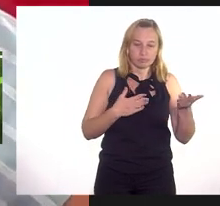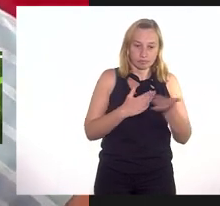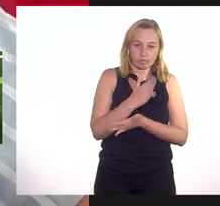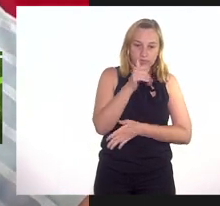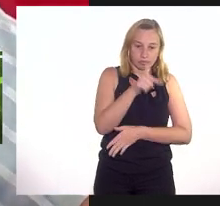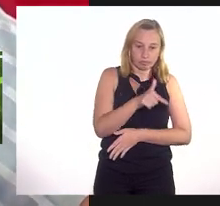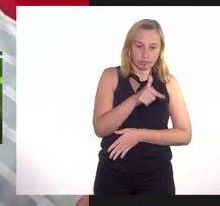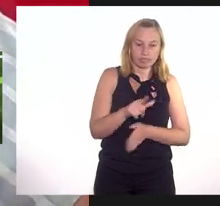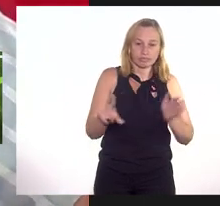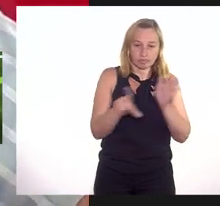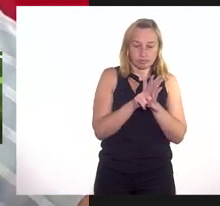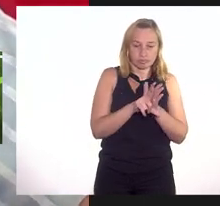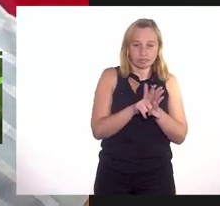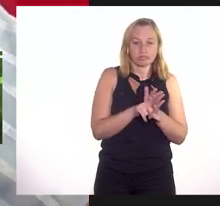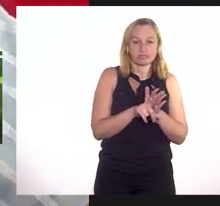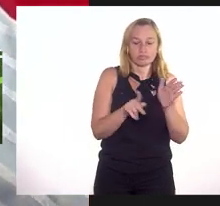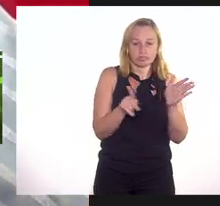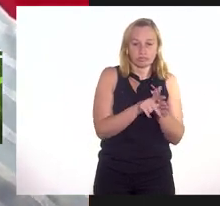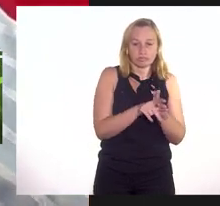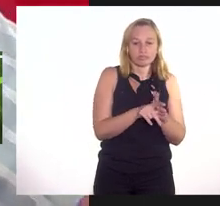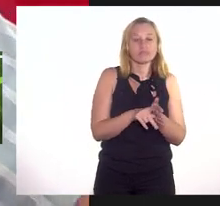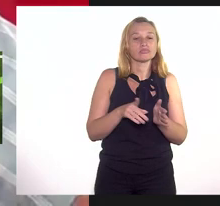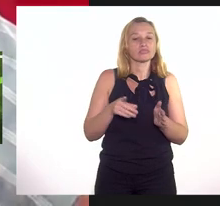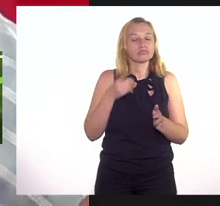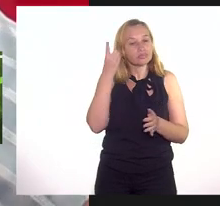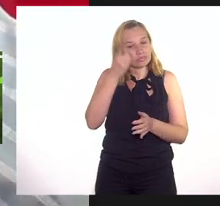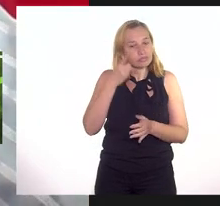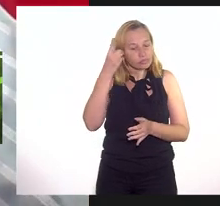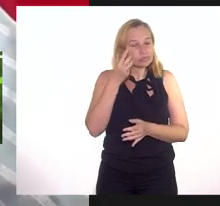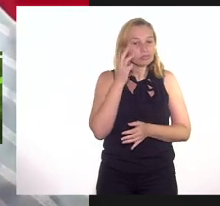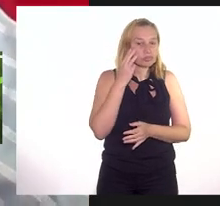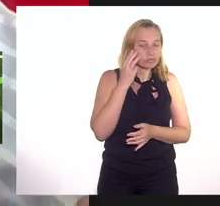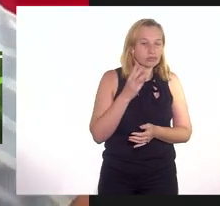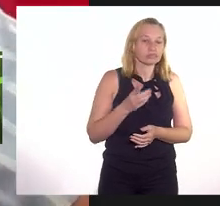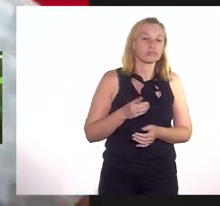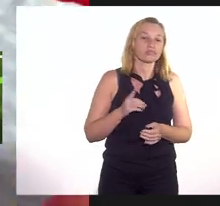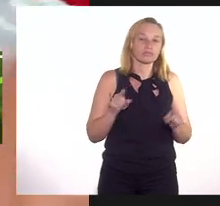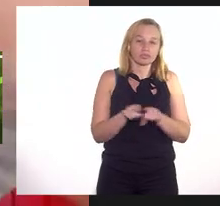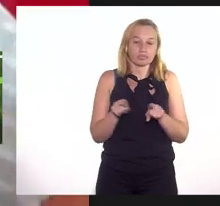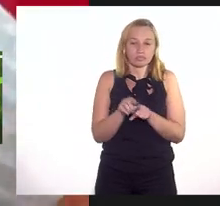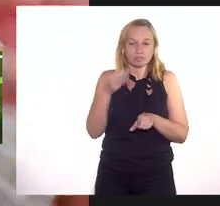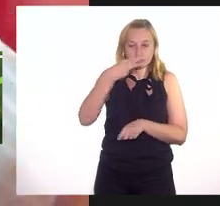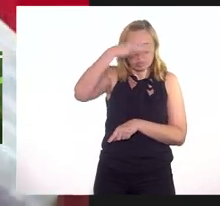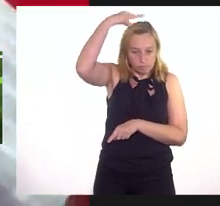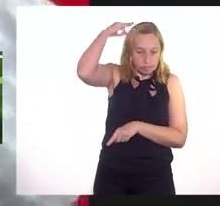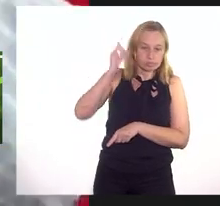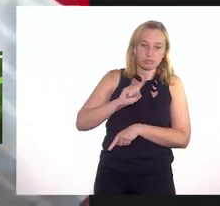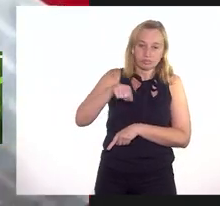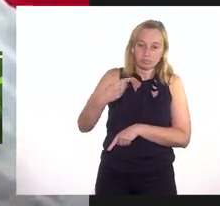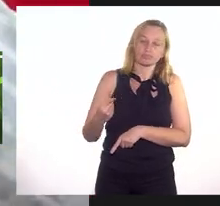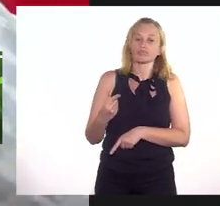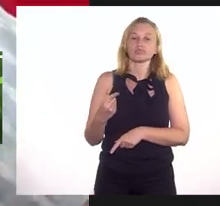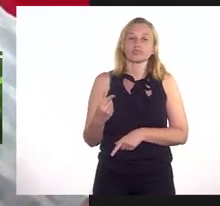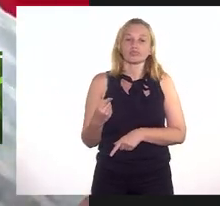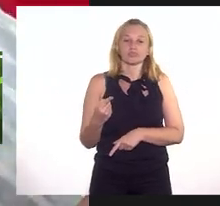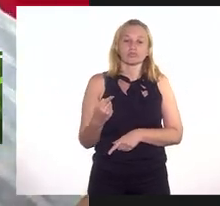um projeto de lei de iniciativa do deputado Valdec, com a autoria do Márcio Pacheco e